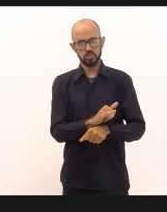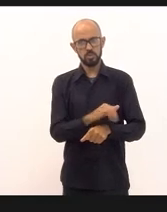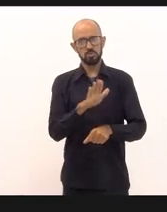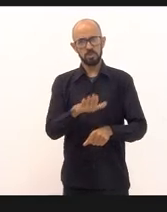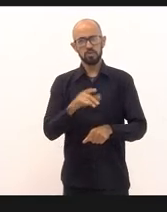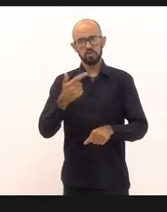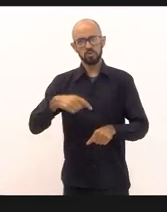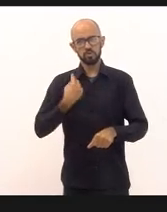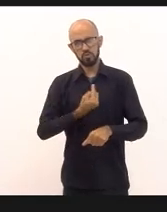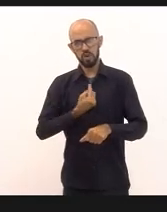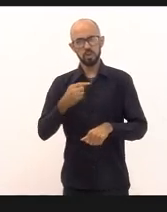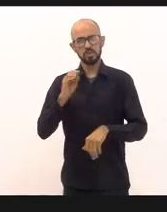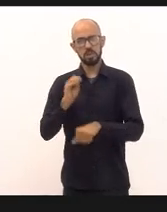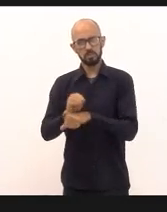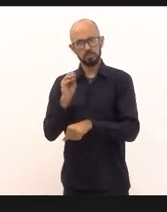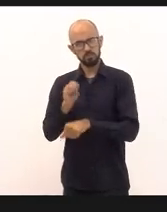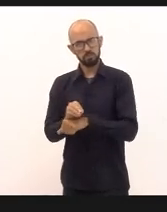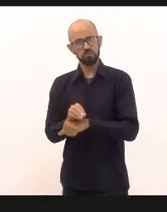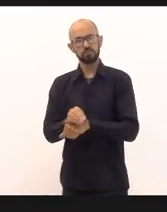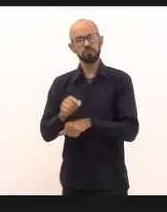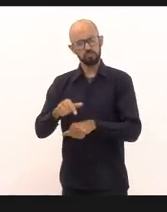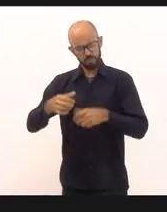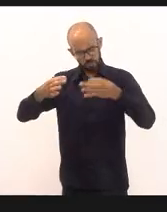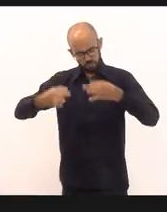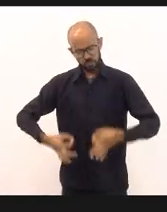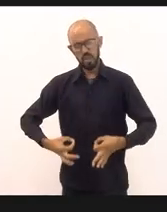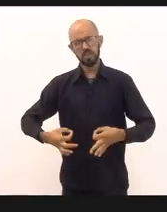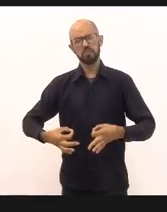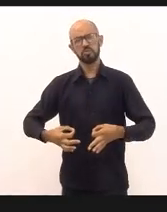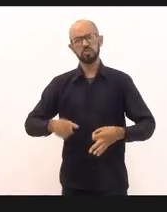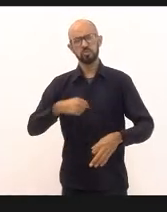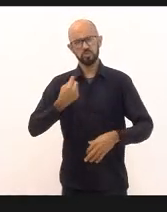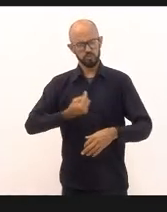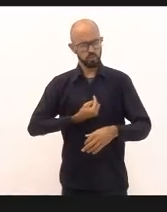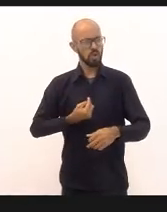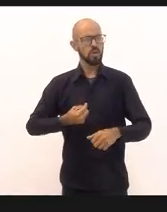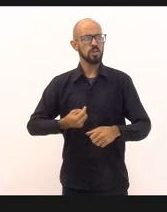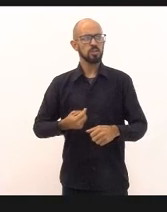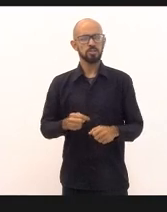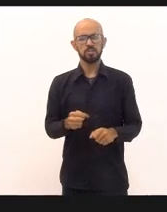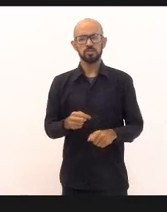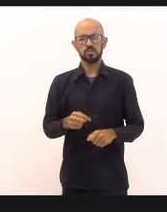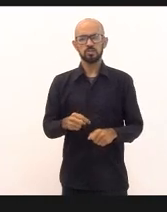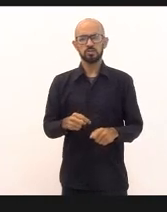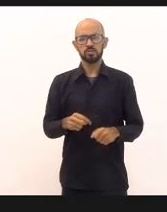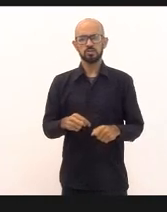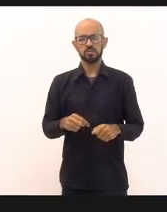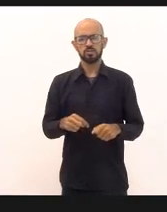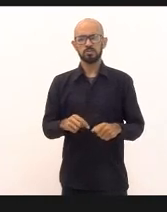nessa lei de proteção social, se posicionou com firmeza. Somos críticos da política de...